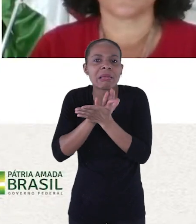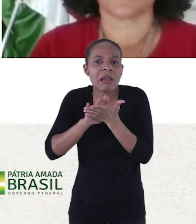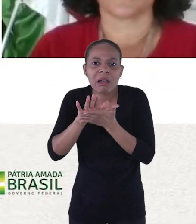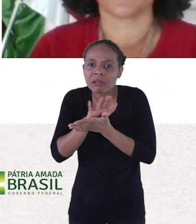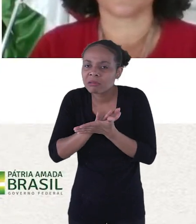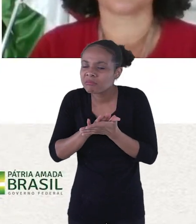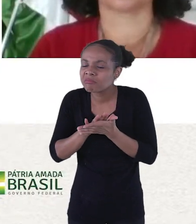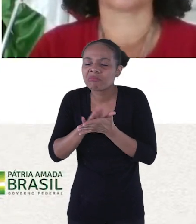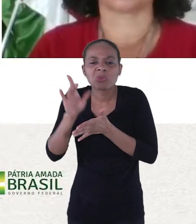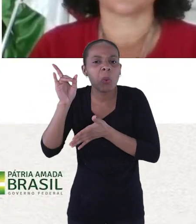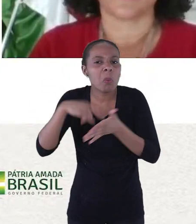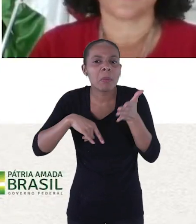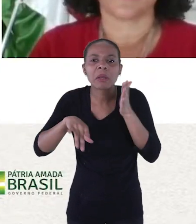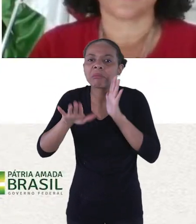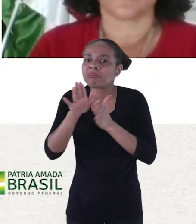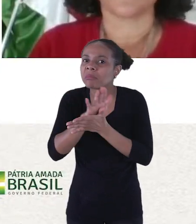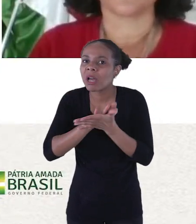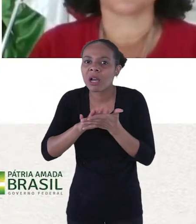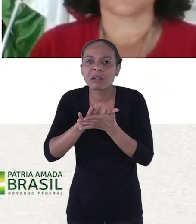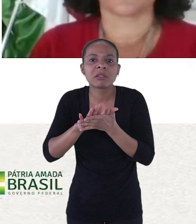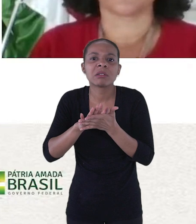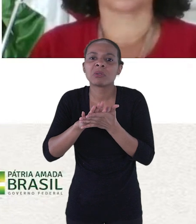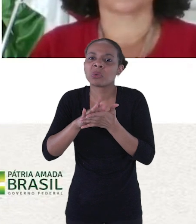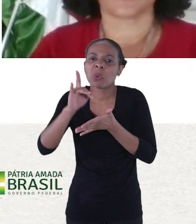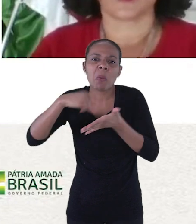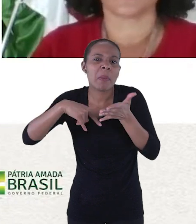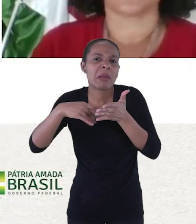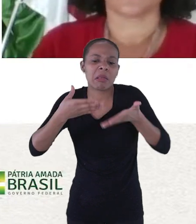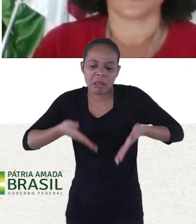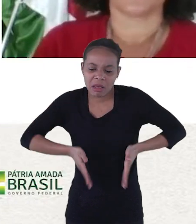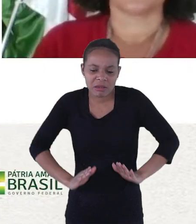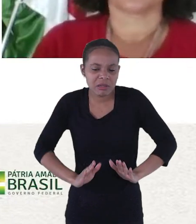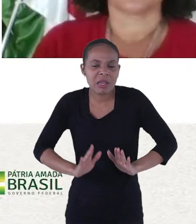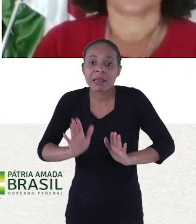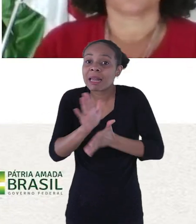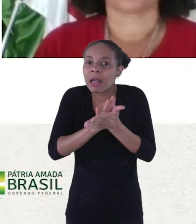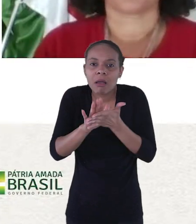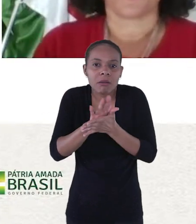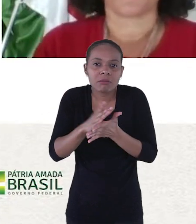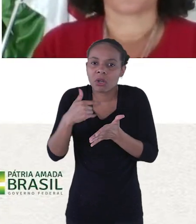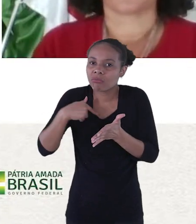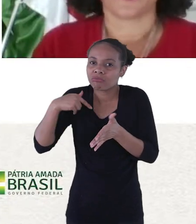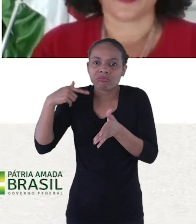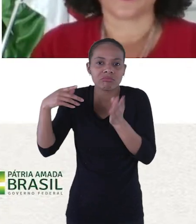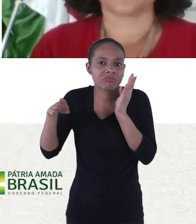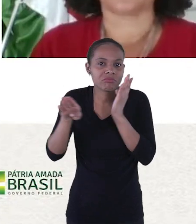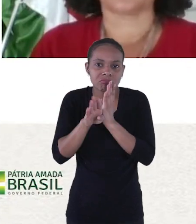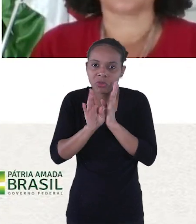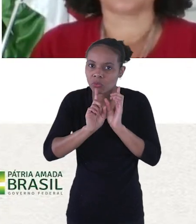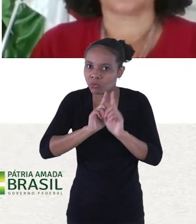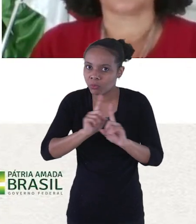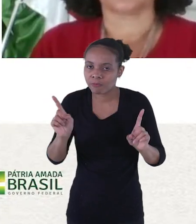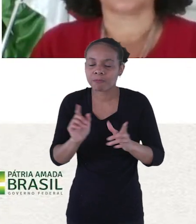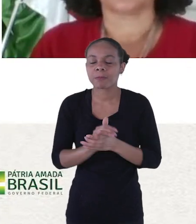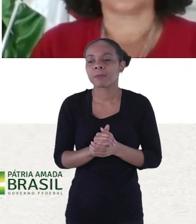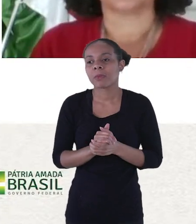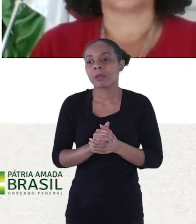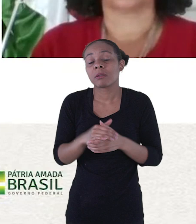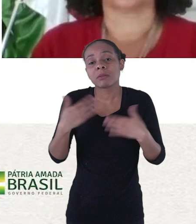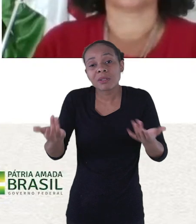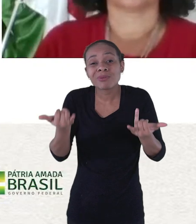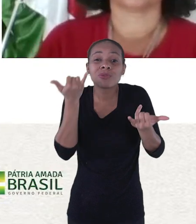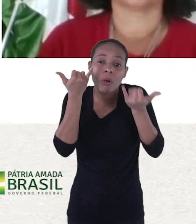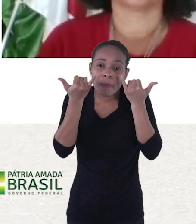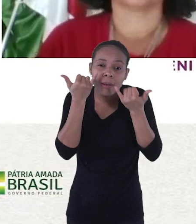data de nascimento deles, nem o nascimento da Cota eu também encontrei. Enfim, então essas informações